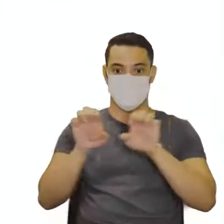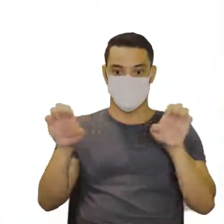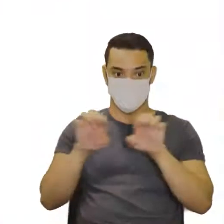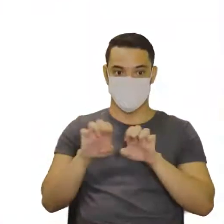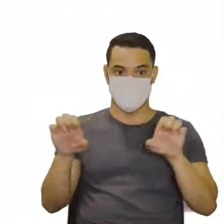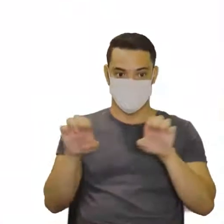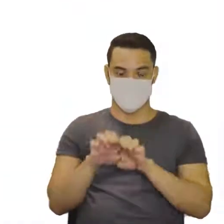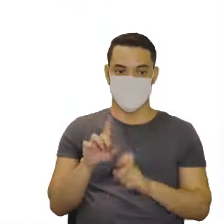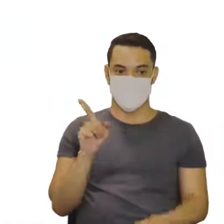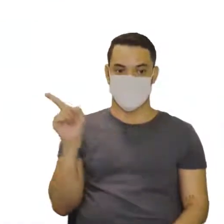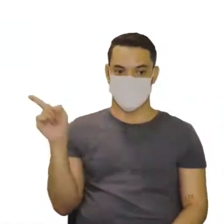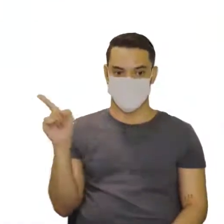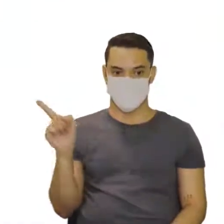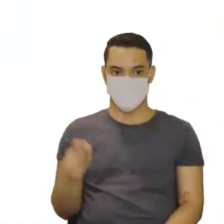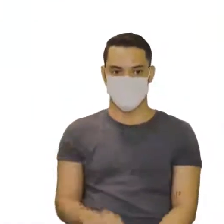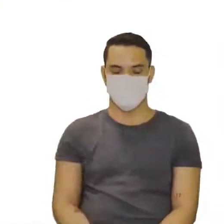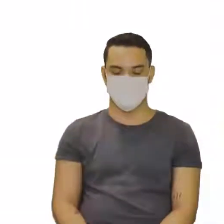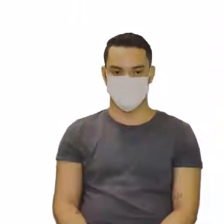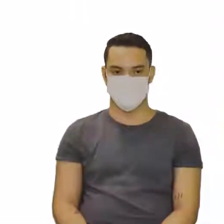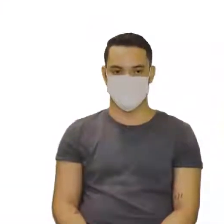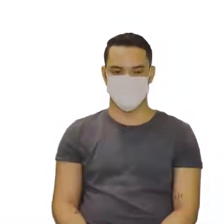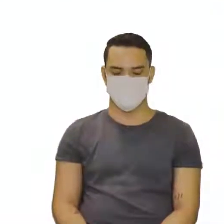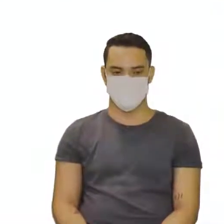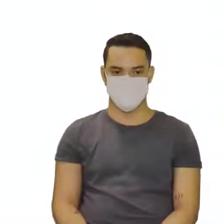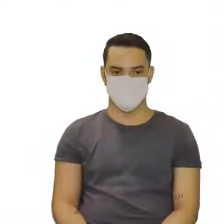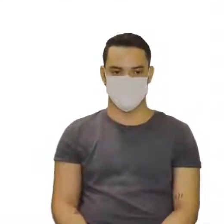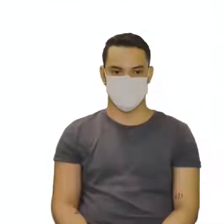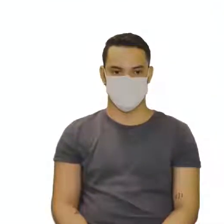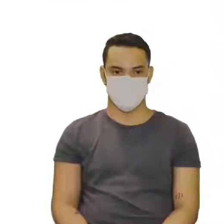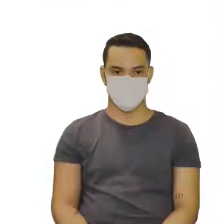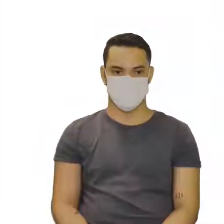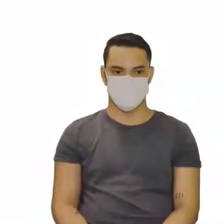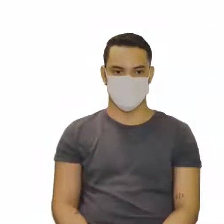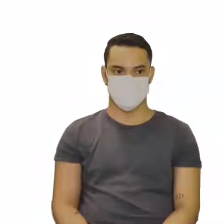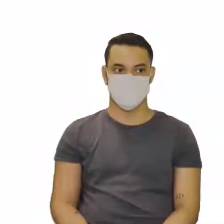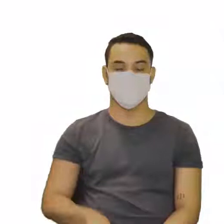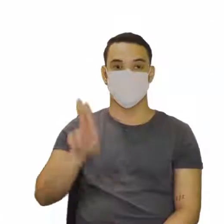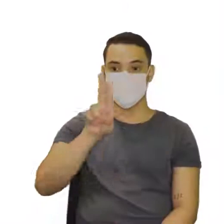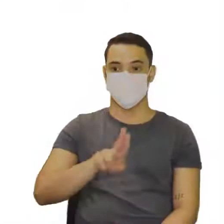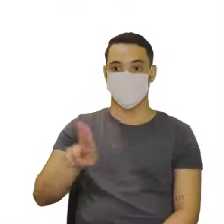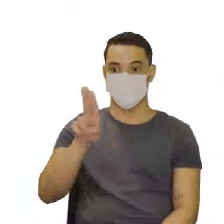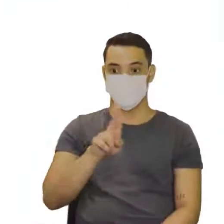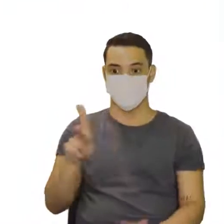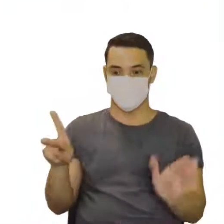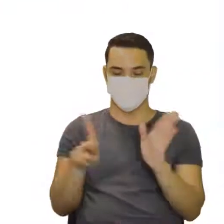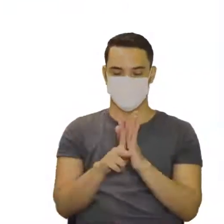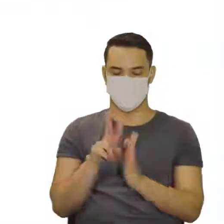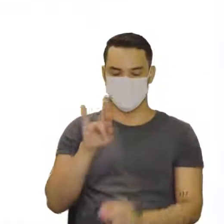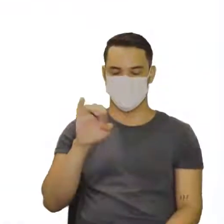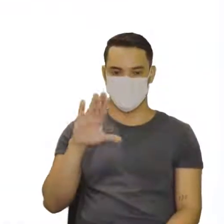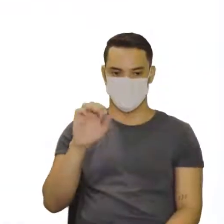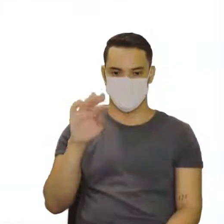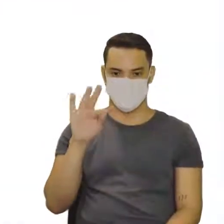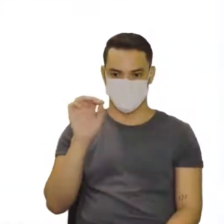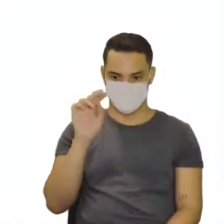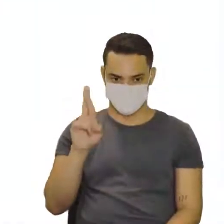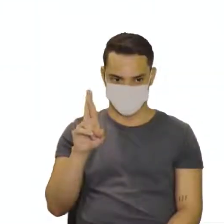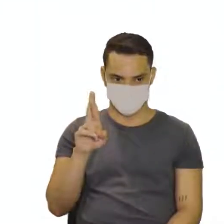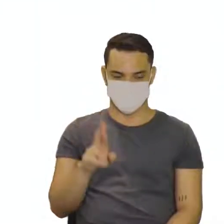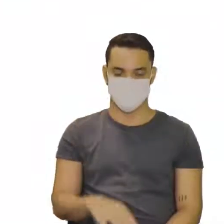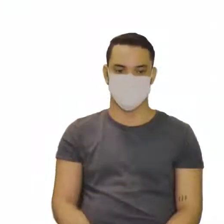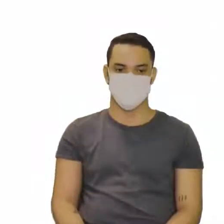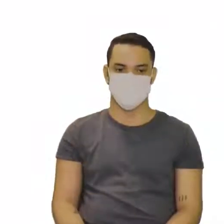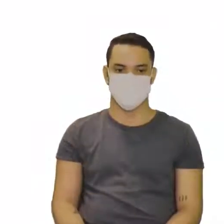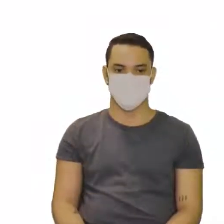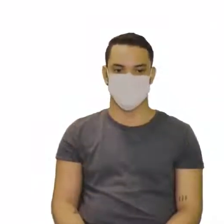Tá aqui a DDP útil efetivamente utilizada pelo receptor. Tá